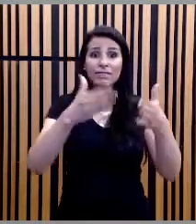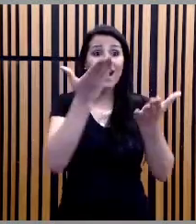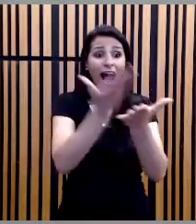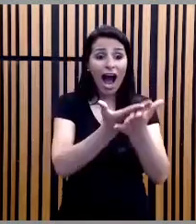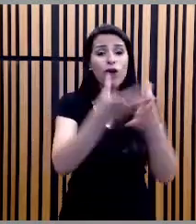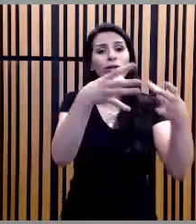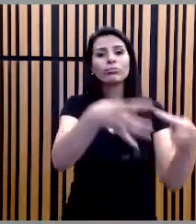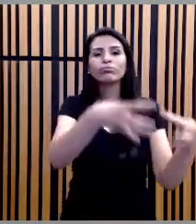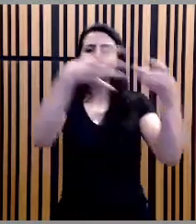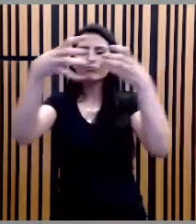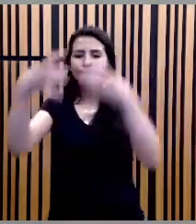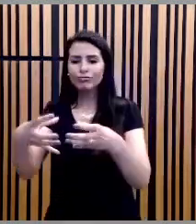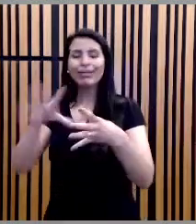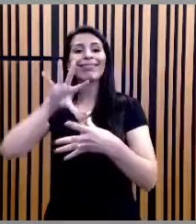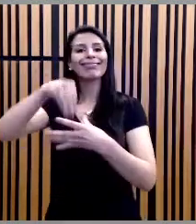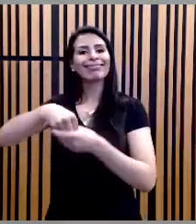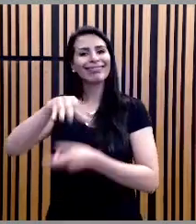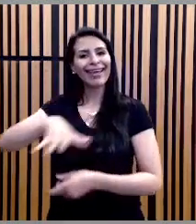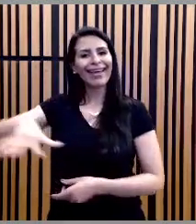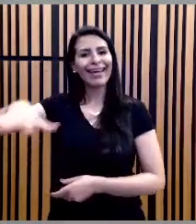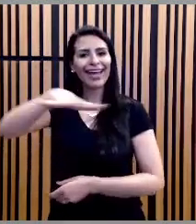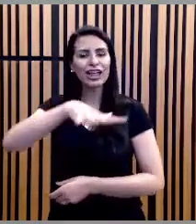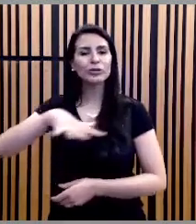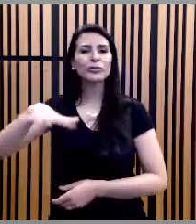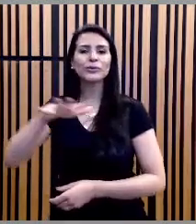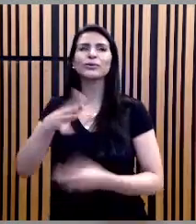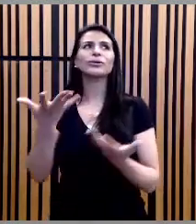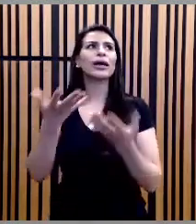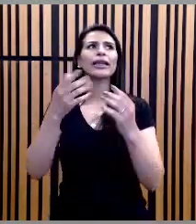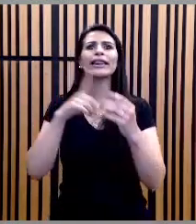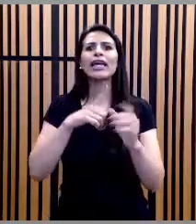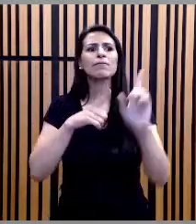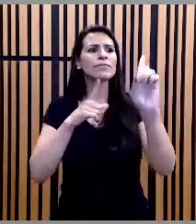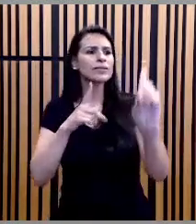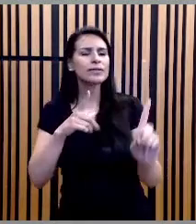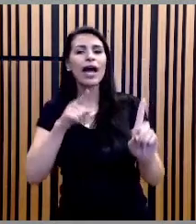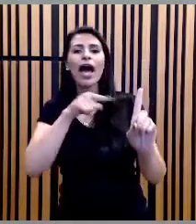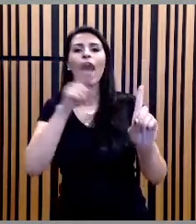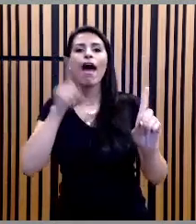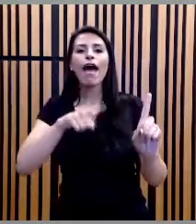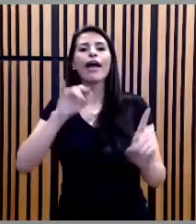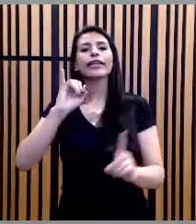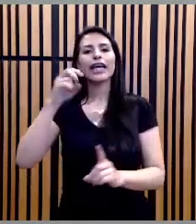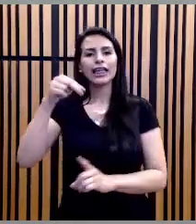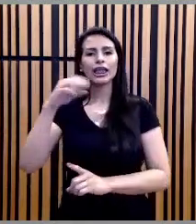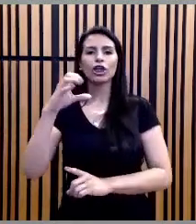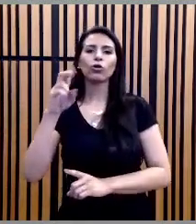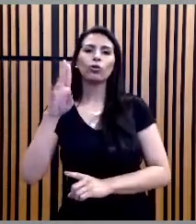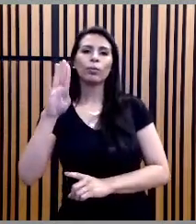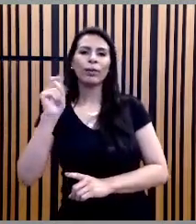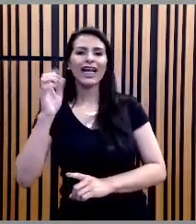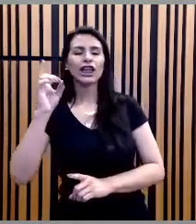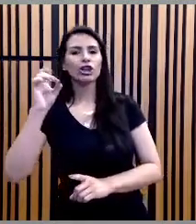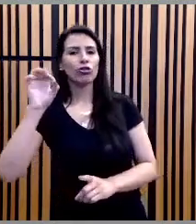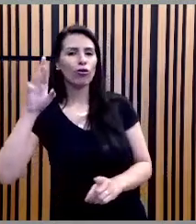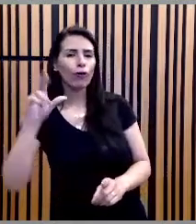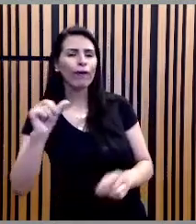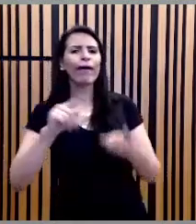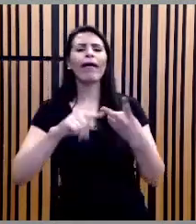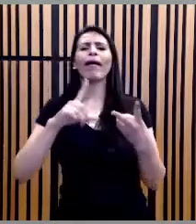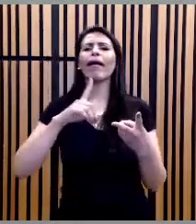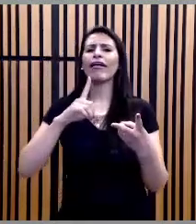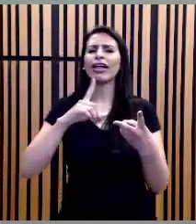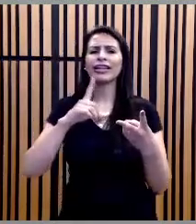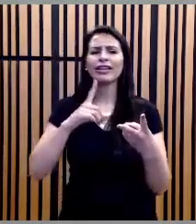nosso ambiente. Então, tem alguém da incubadora, tem alguém de uma empresa, a gente tem hubs de inovação,